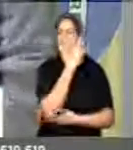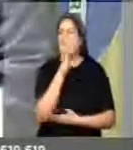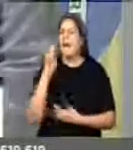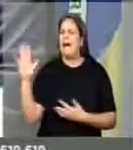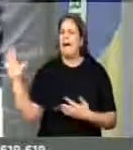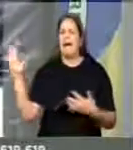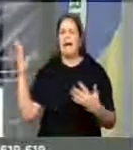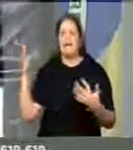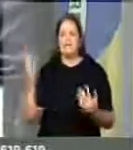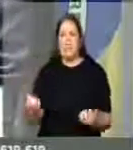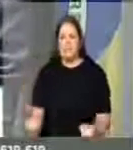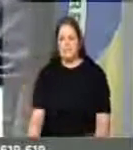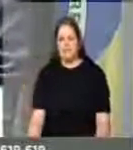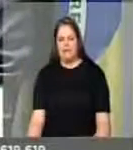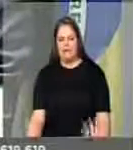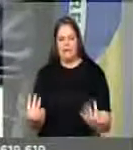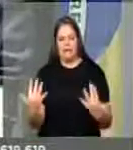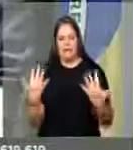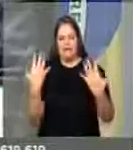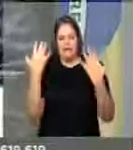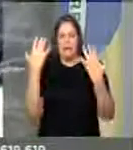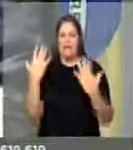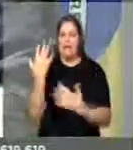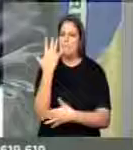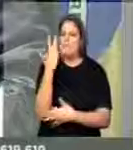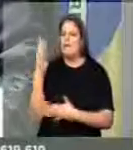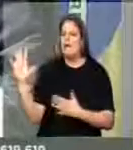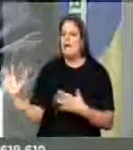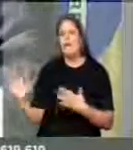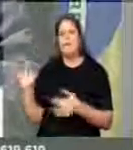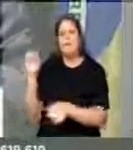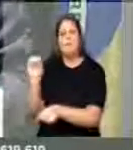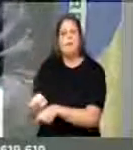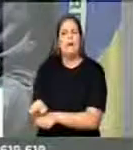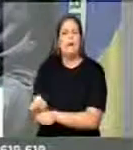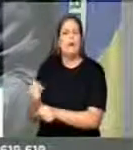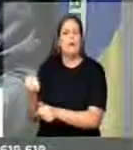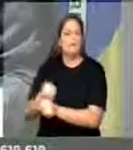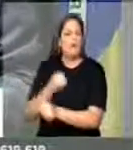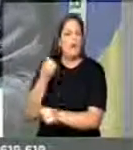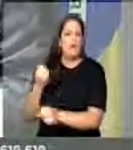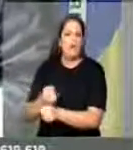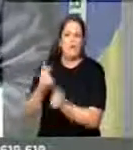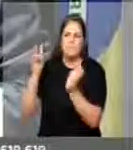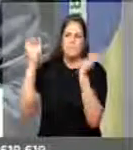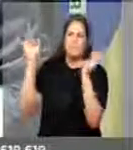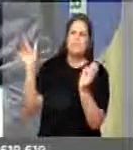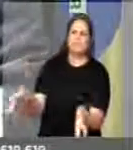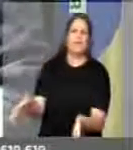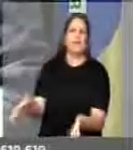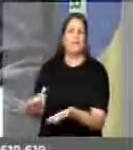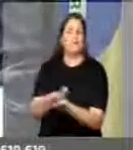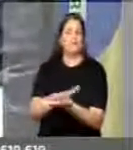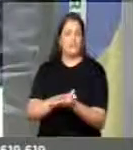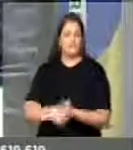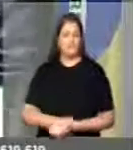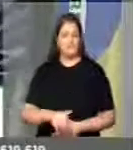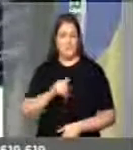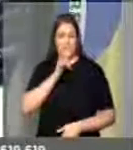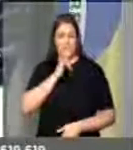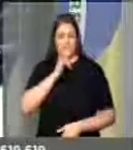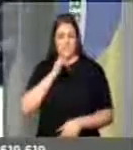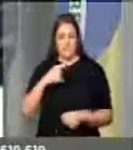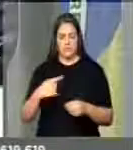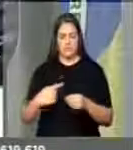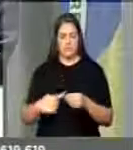público foi investido, e a obra não sai exatamente e não anda. A gente teve, por exemplo, a cidade de